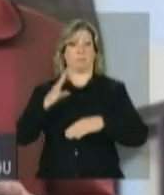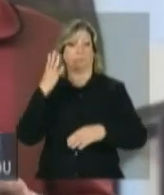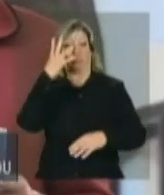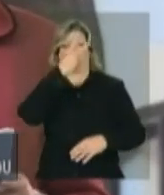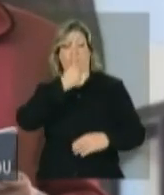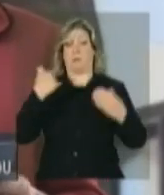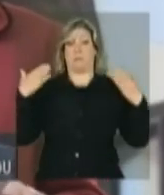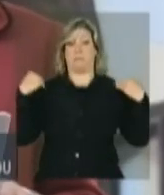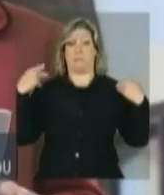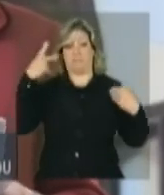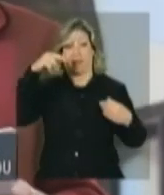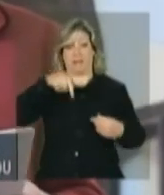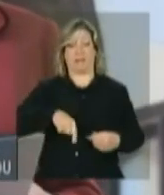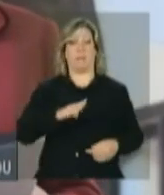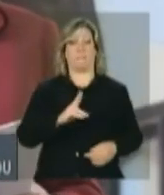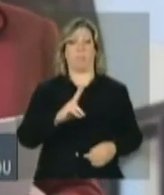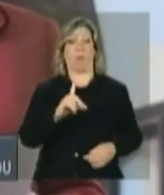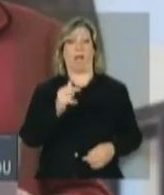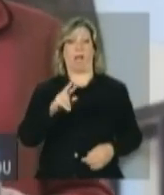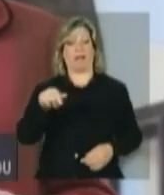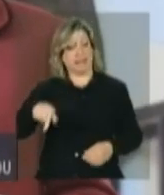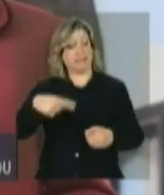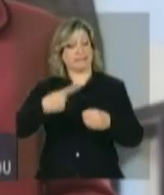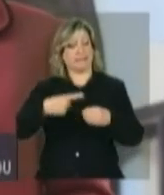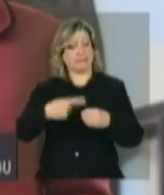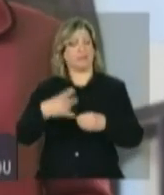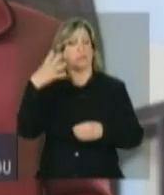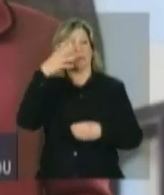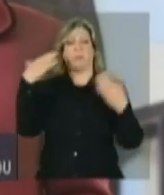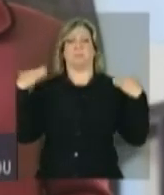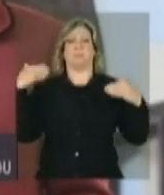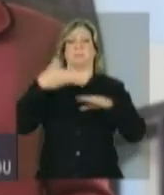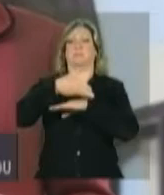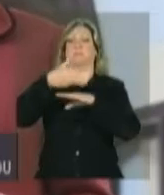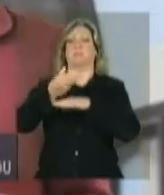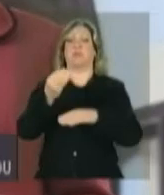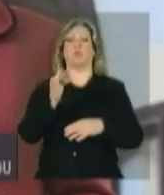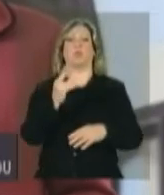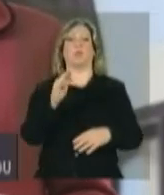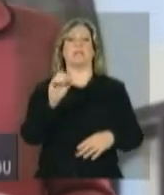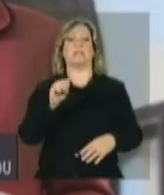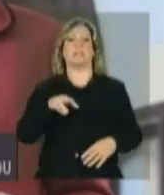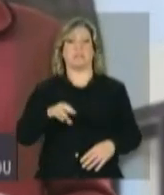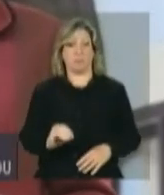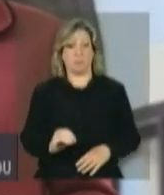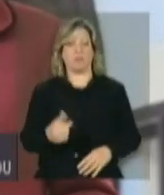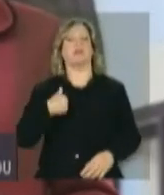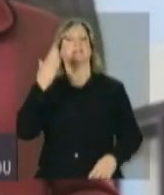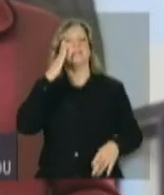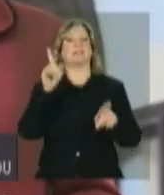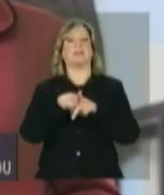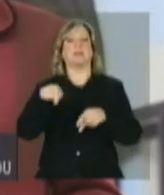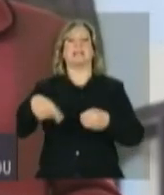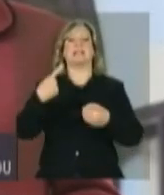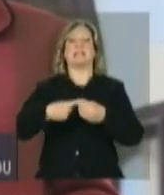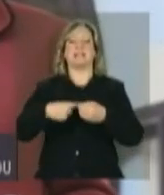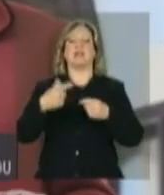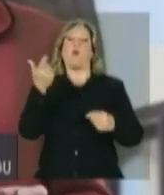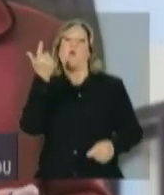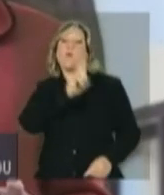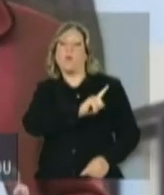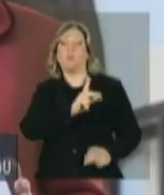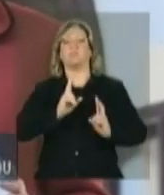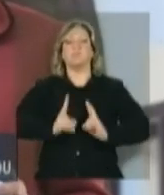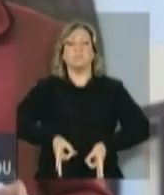Bulgária. Sei também que a cidade soube cultivar uma das mais nobres tradições